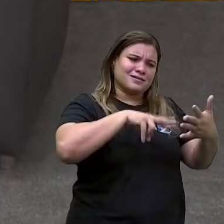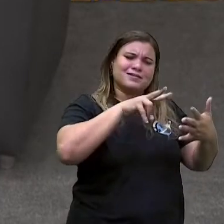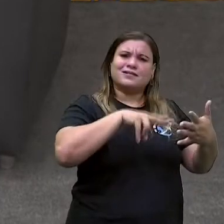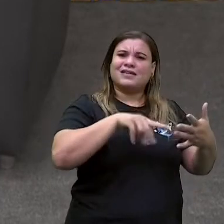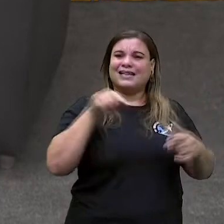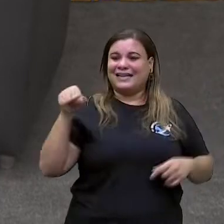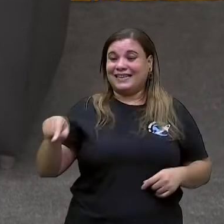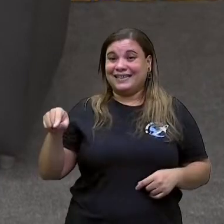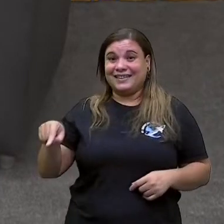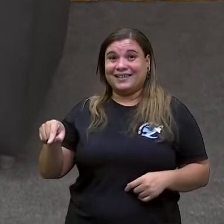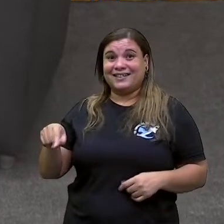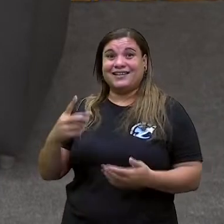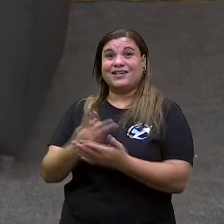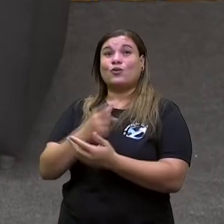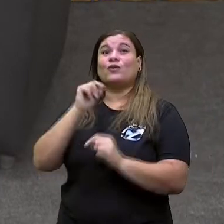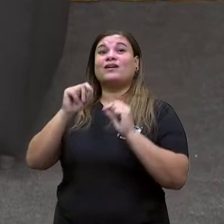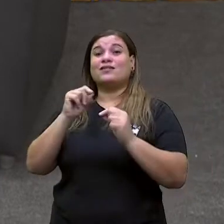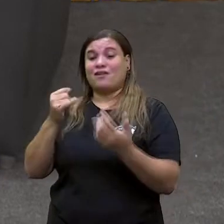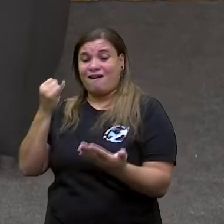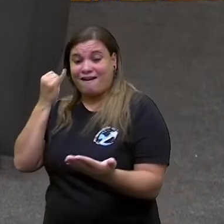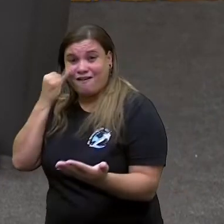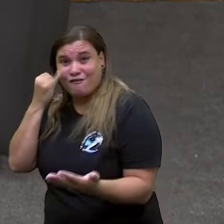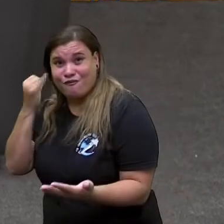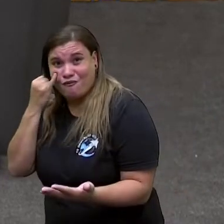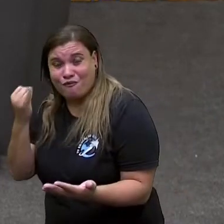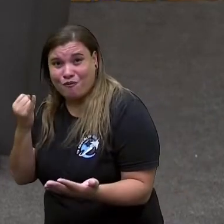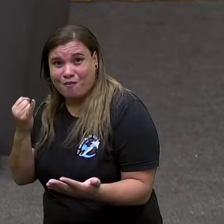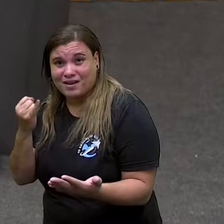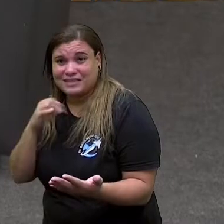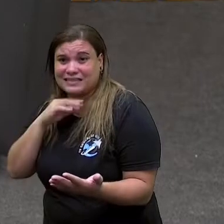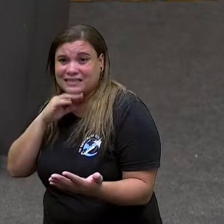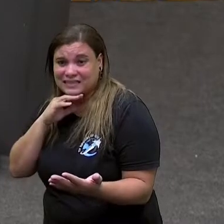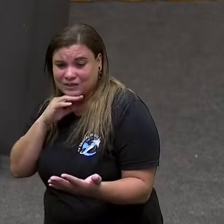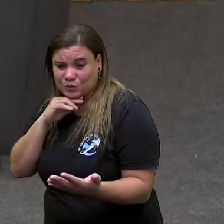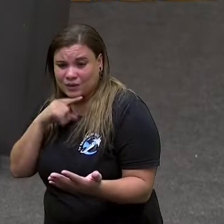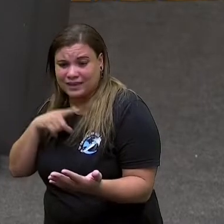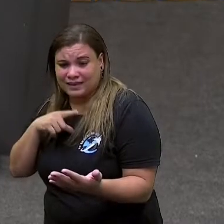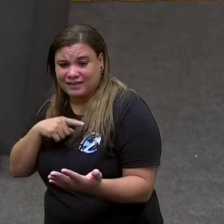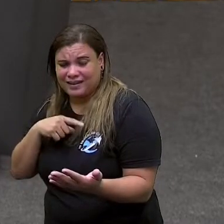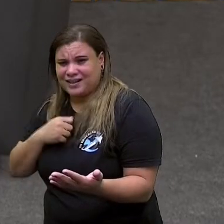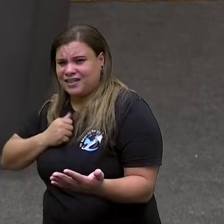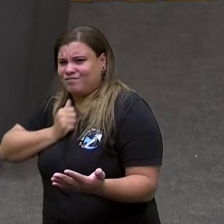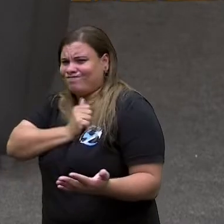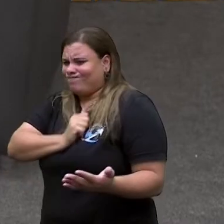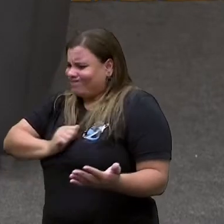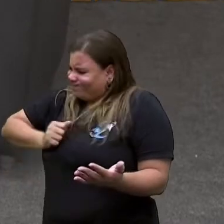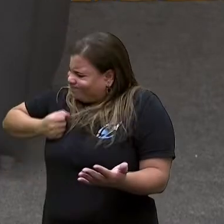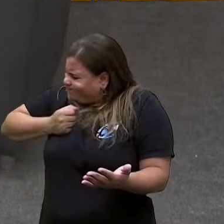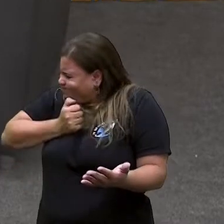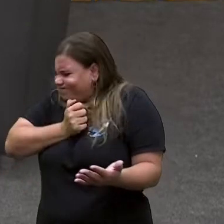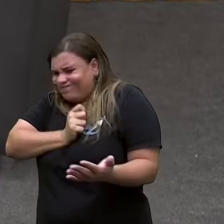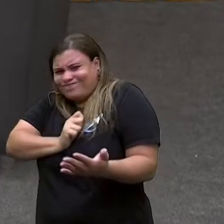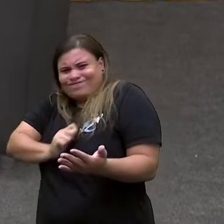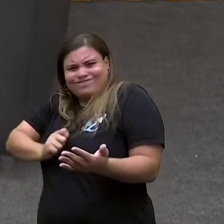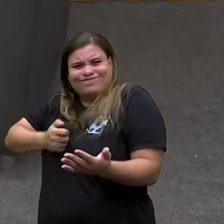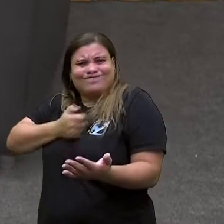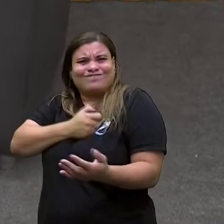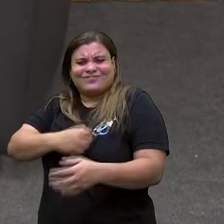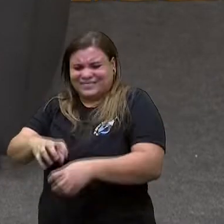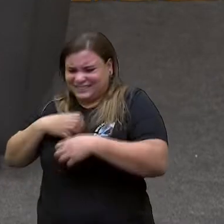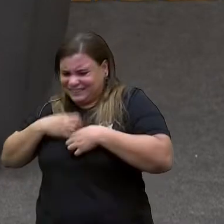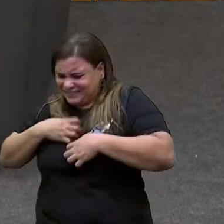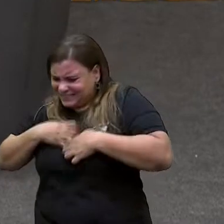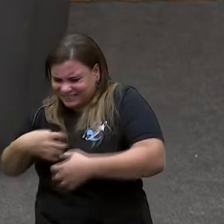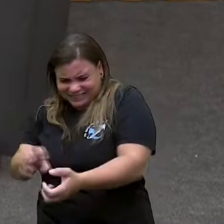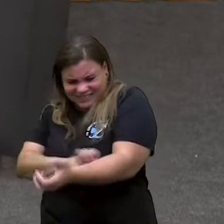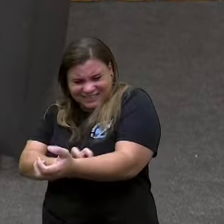de ansiedade vai baixar, porque você vai para outro mundo. Você sai das suas preocupações. Enquanto o jornal, não é ruim, ler jornal é muito bom, ler revista é muito